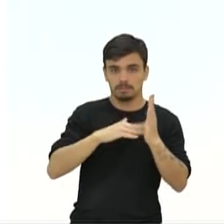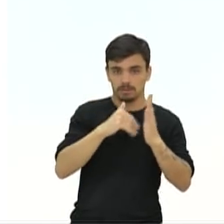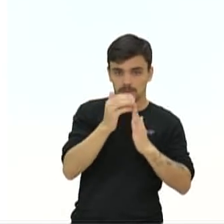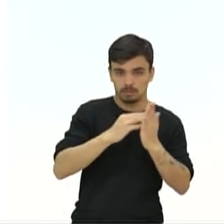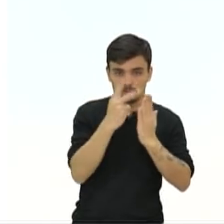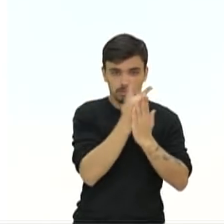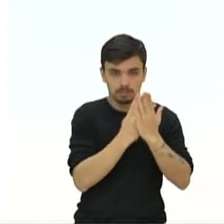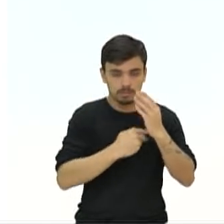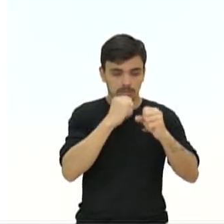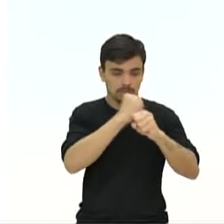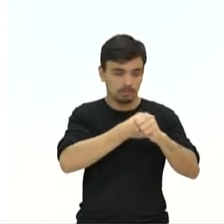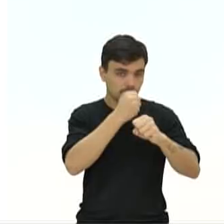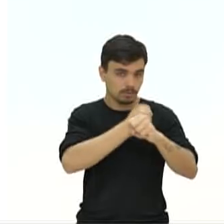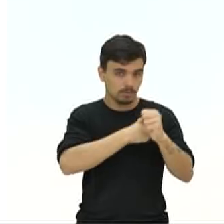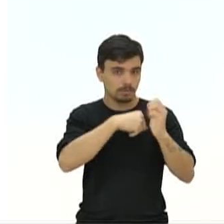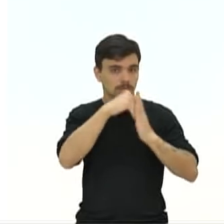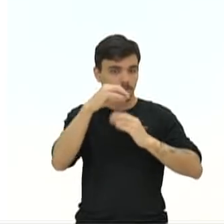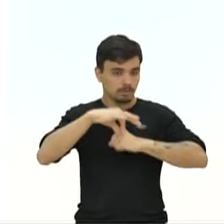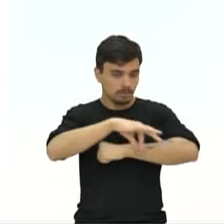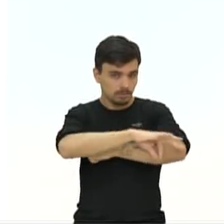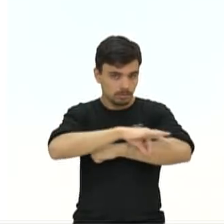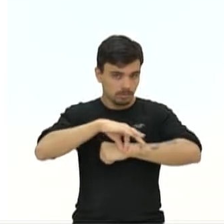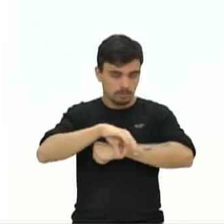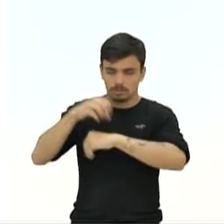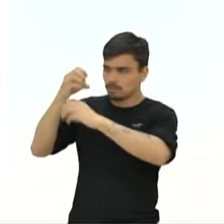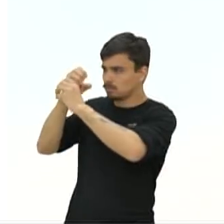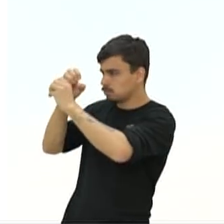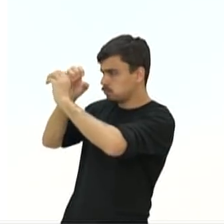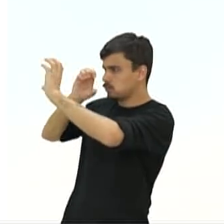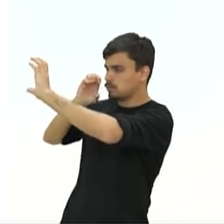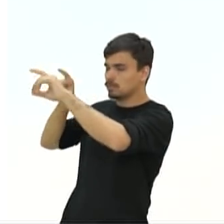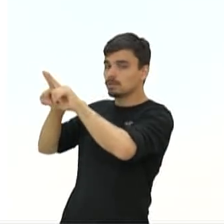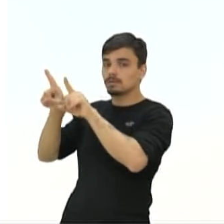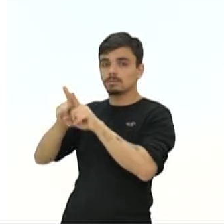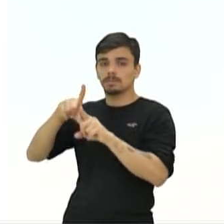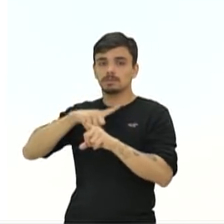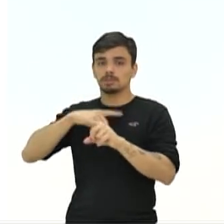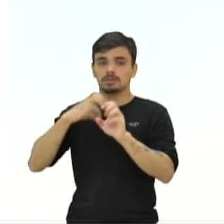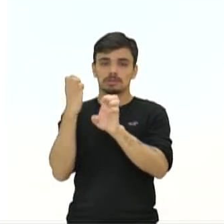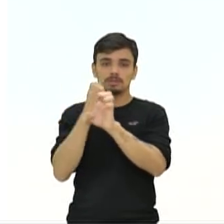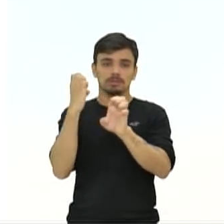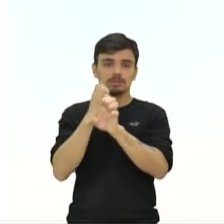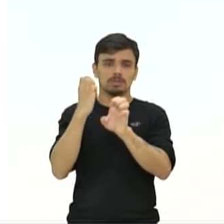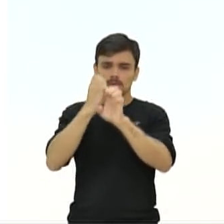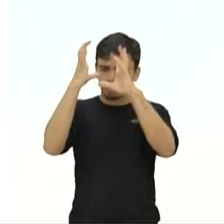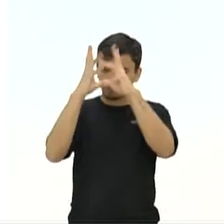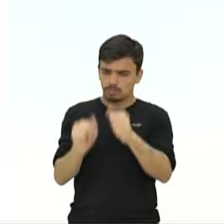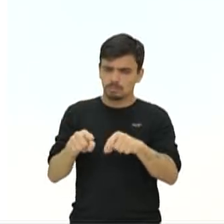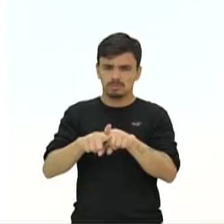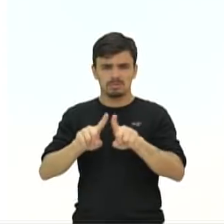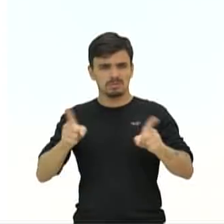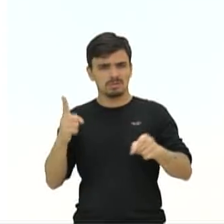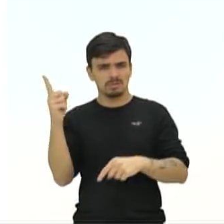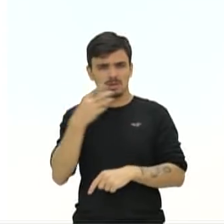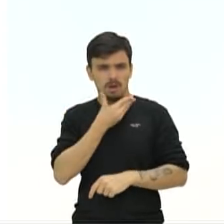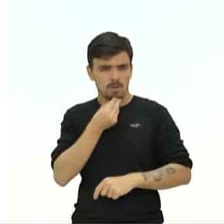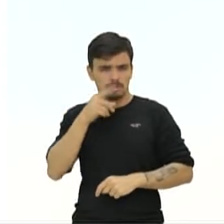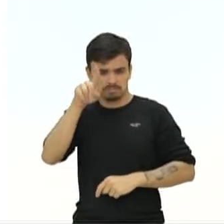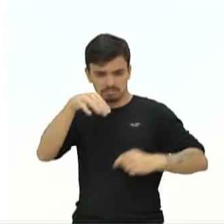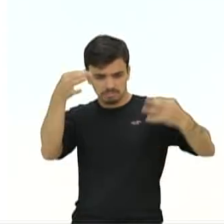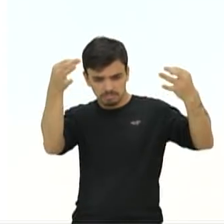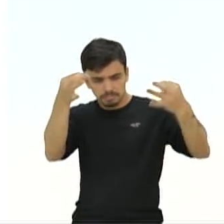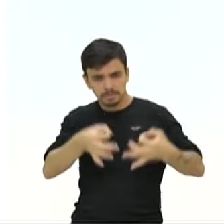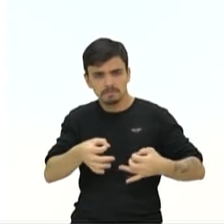arquiteto, astrônomo, além de engenheiro de guerra, engenheiro hidráulico. Meu Deus do céu, esse homem era perfeito,